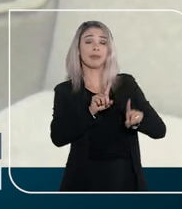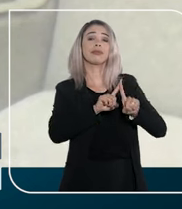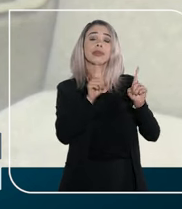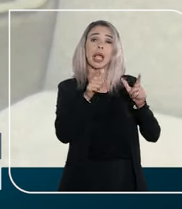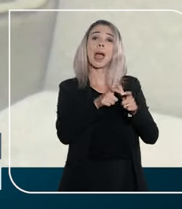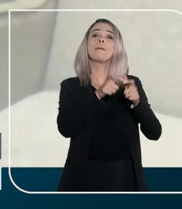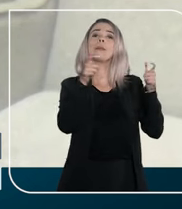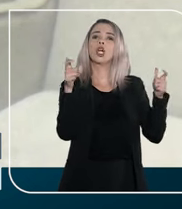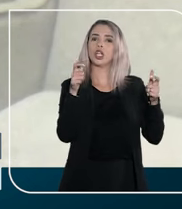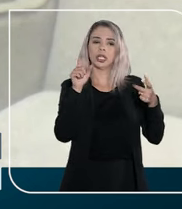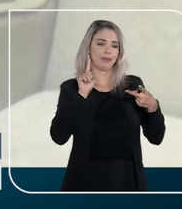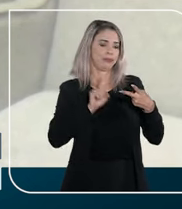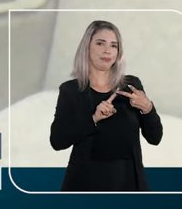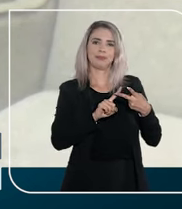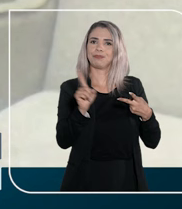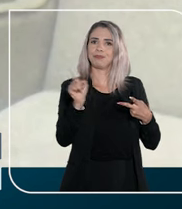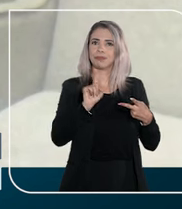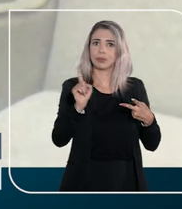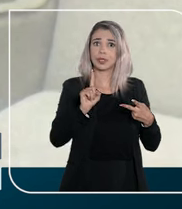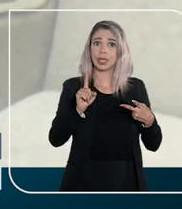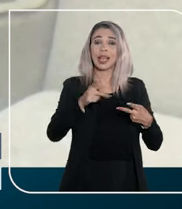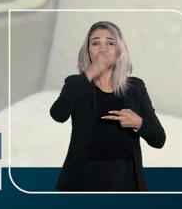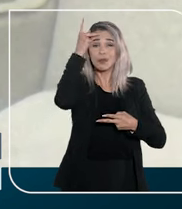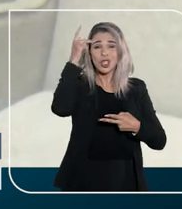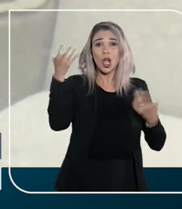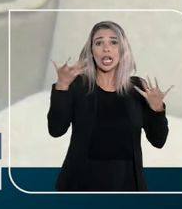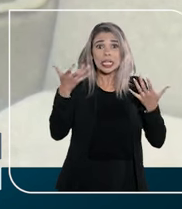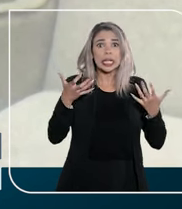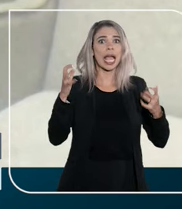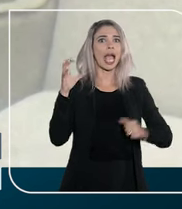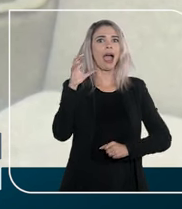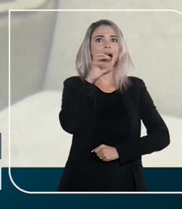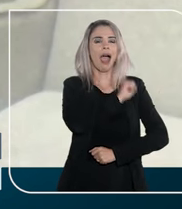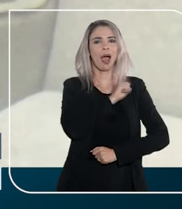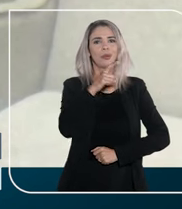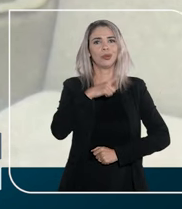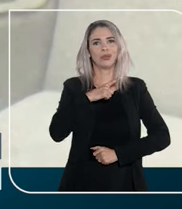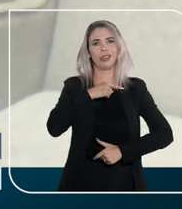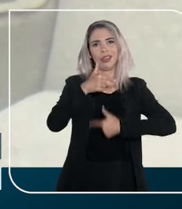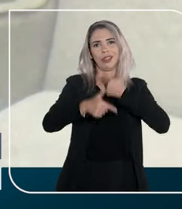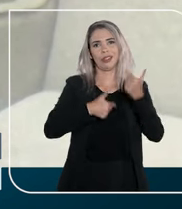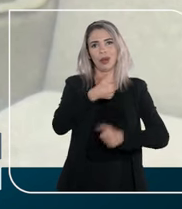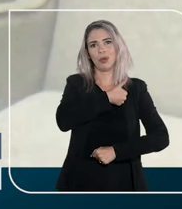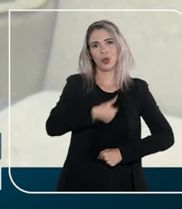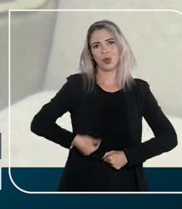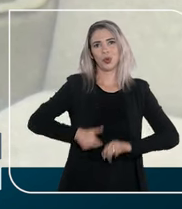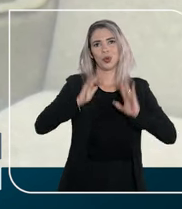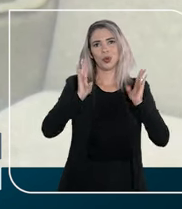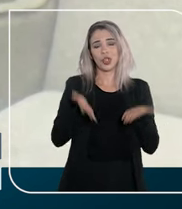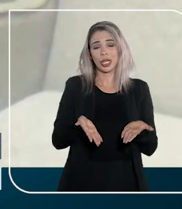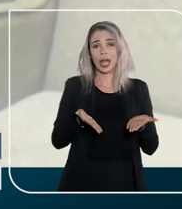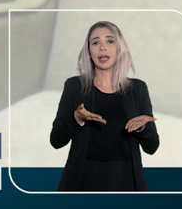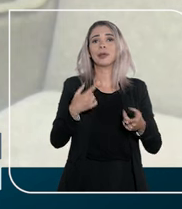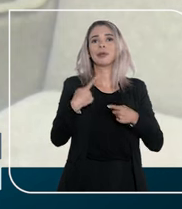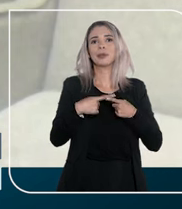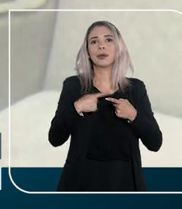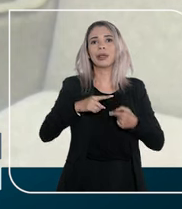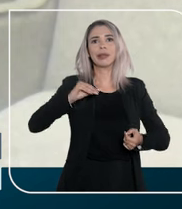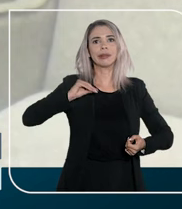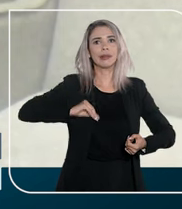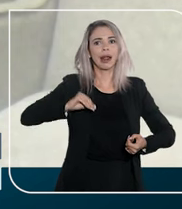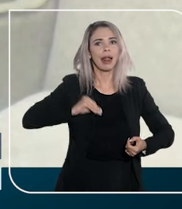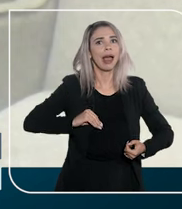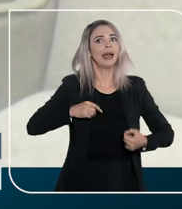das situações não é essa. Na verdade, os candidatos querem assumir logo o cargo público porque muitas vezes dependem, né? A